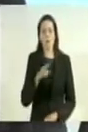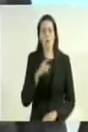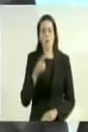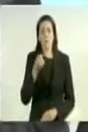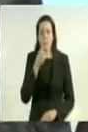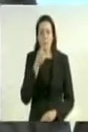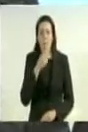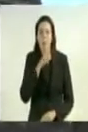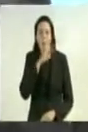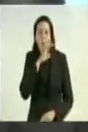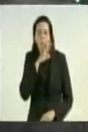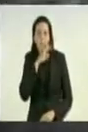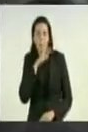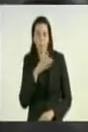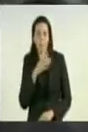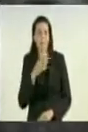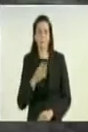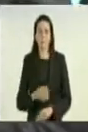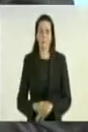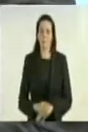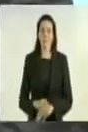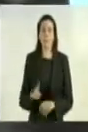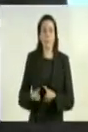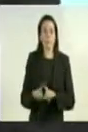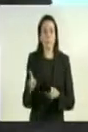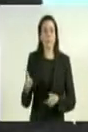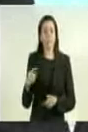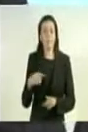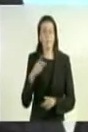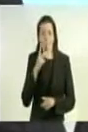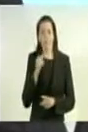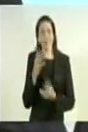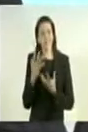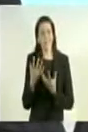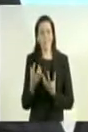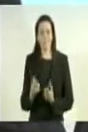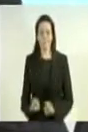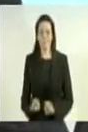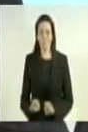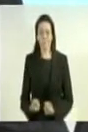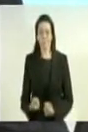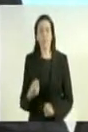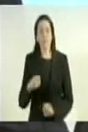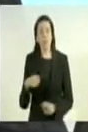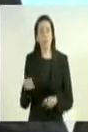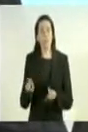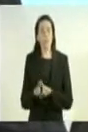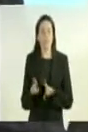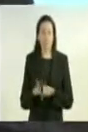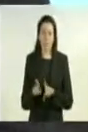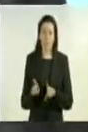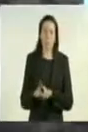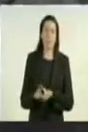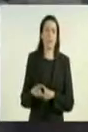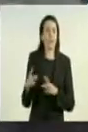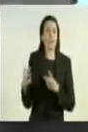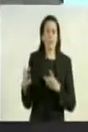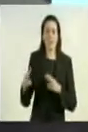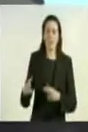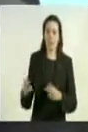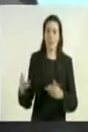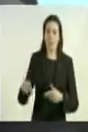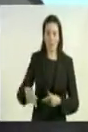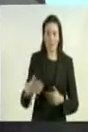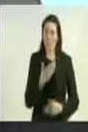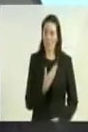tomar, depois de muita pressão, a gente conseguiu convencer e está bem. Então, é a mesma coisa o remédio que o Dr. Marcos aplica. Temos que cuidar